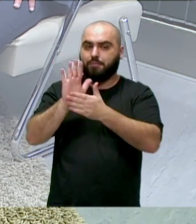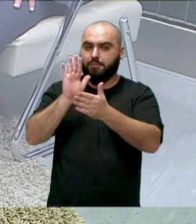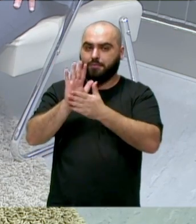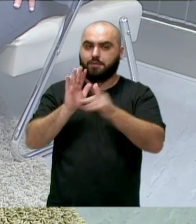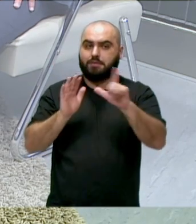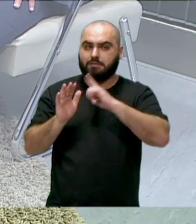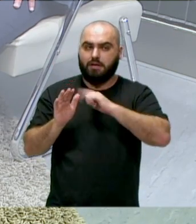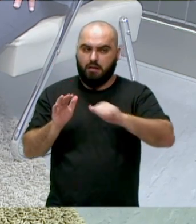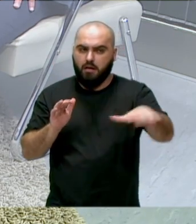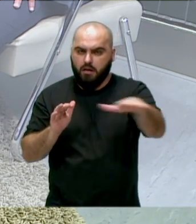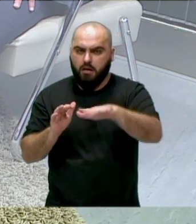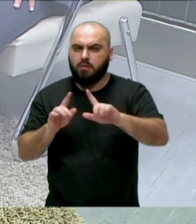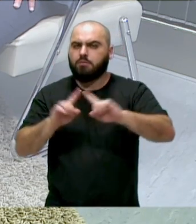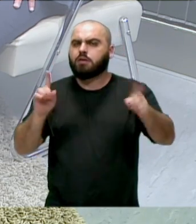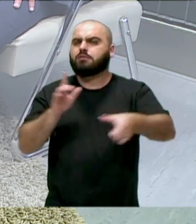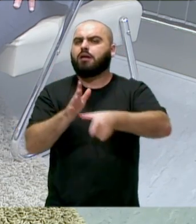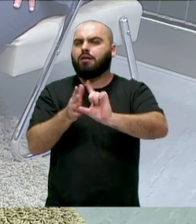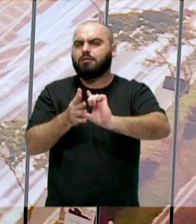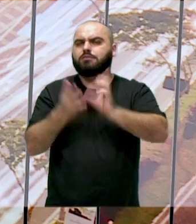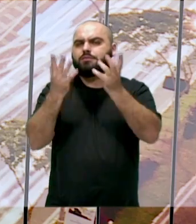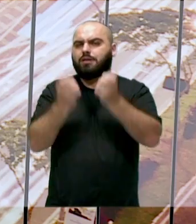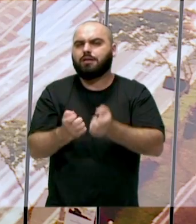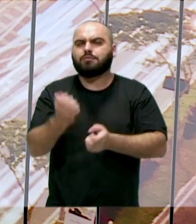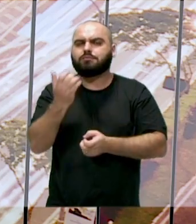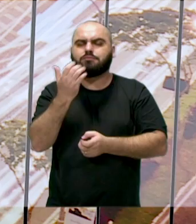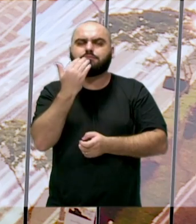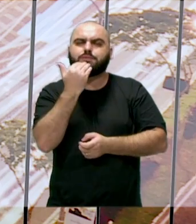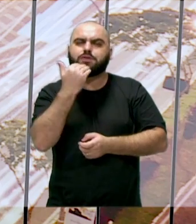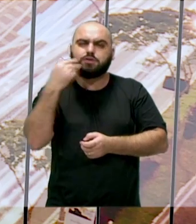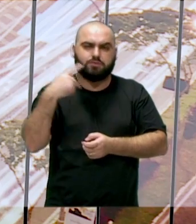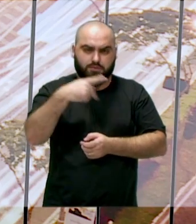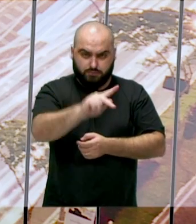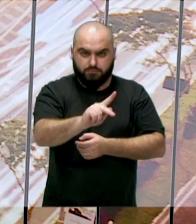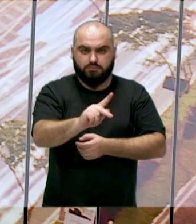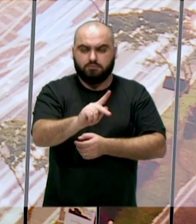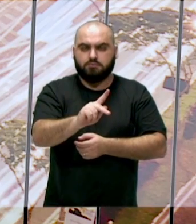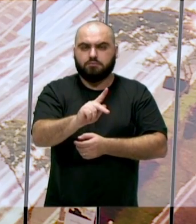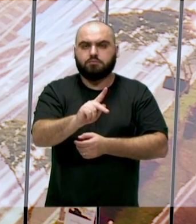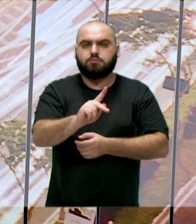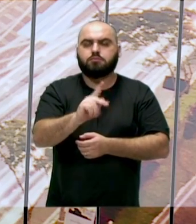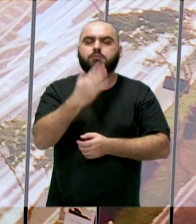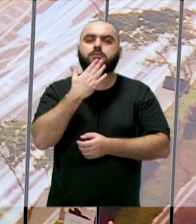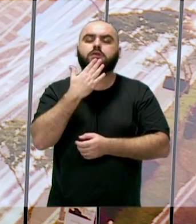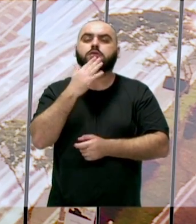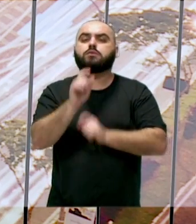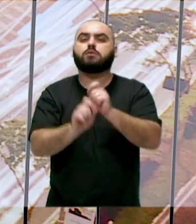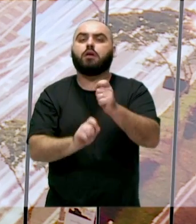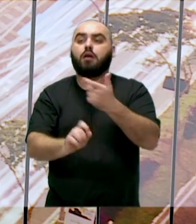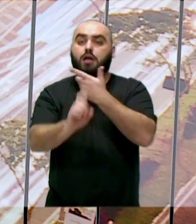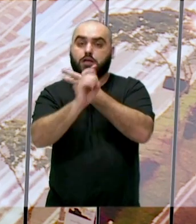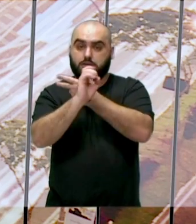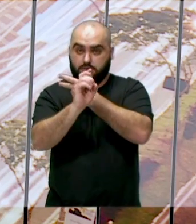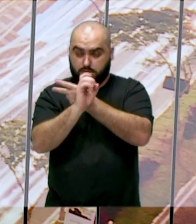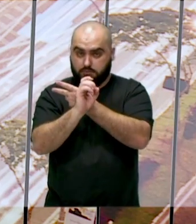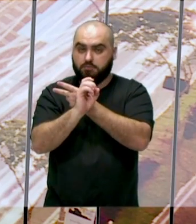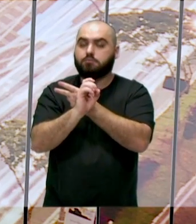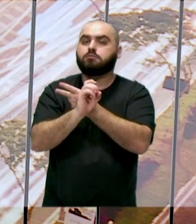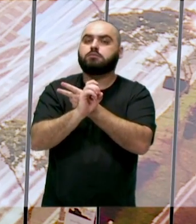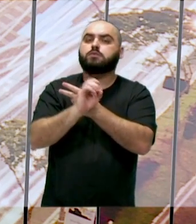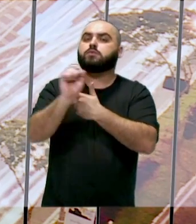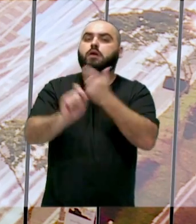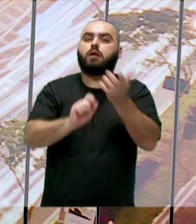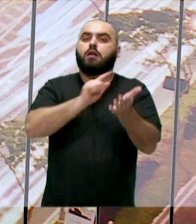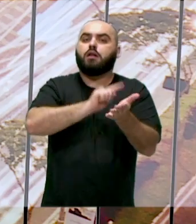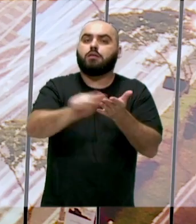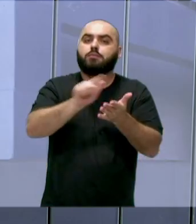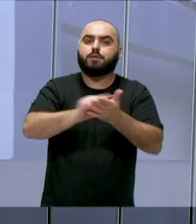a área. Mas antes eu quero comentar uma indicação sua, solicitando ao Executivo a limpeza